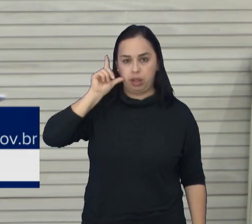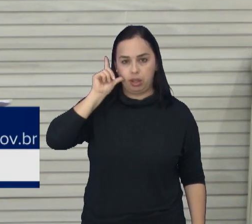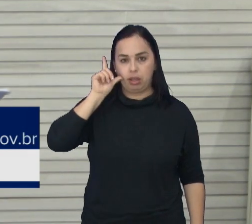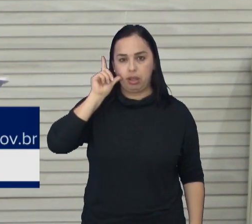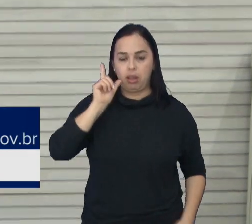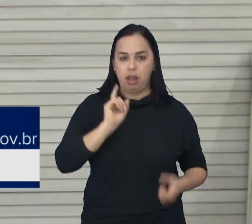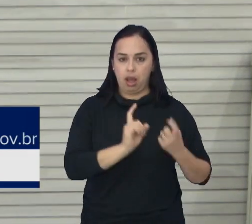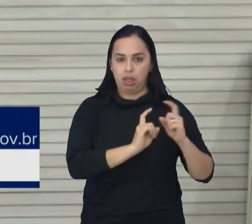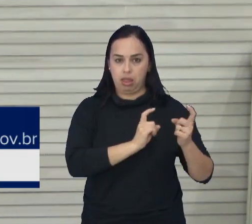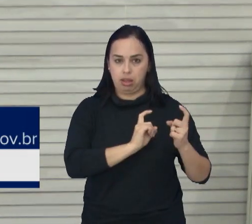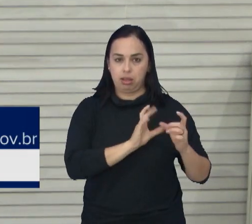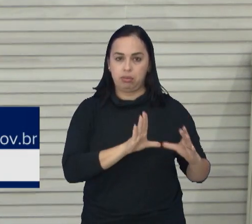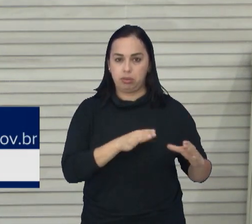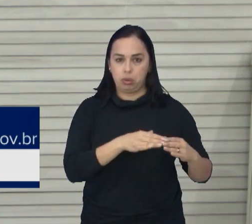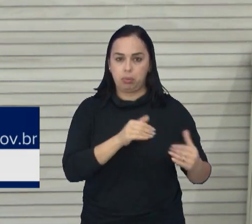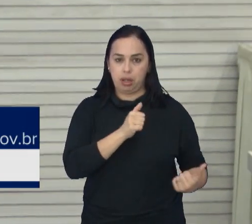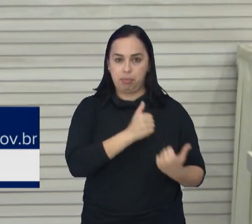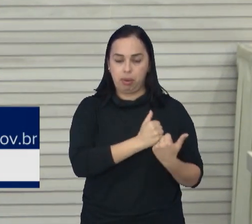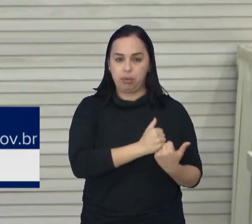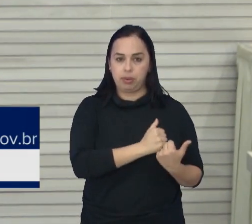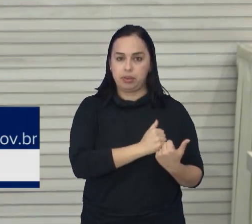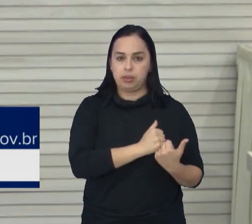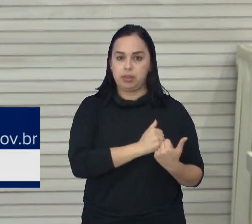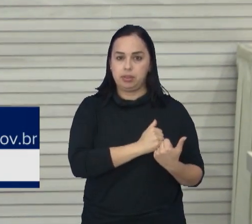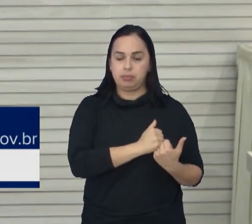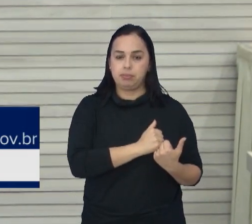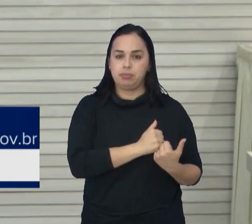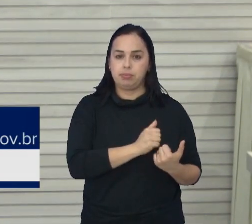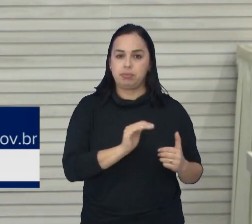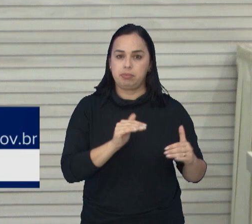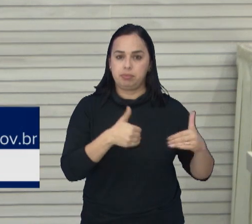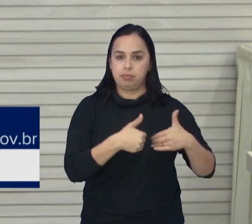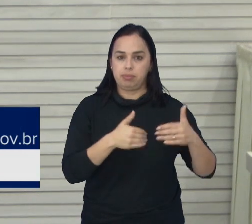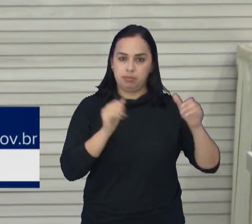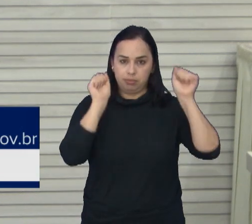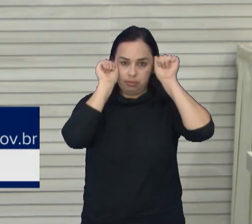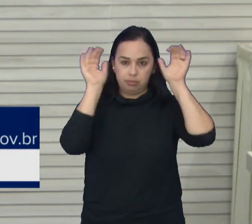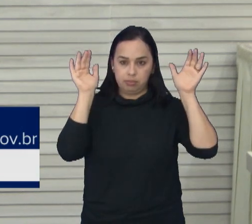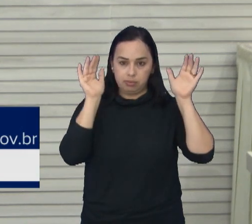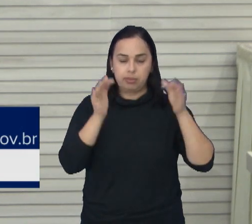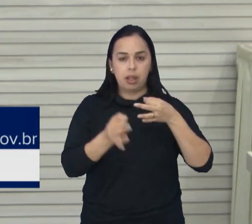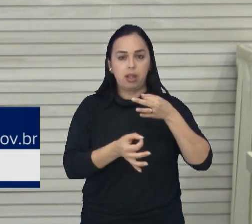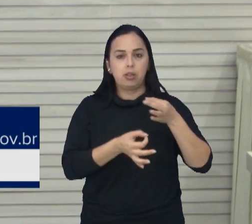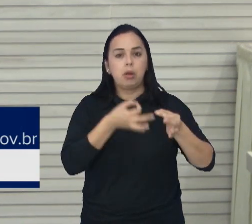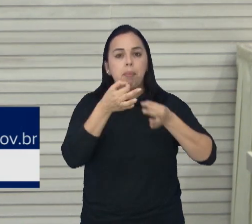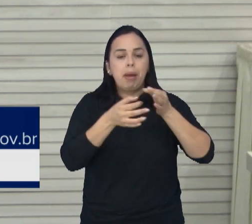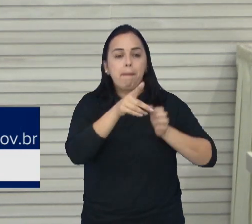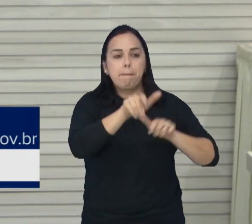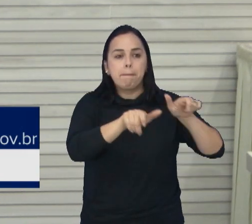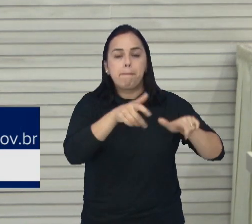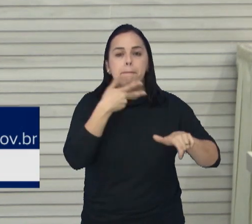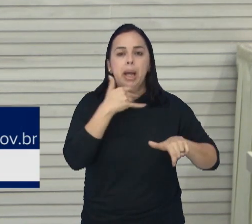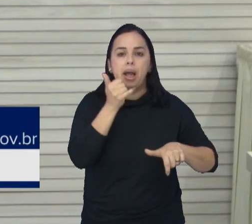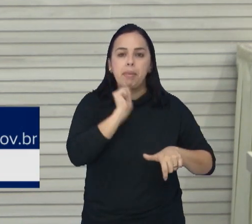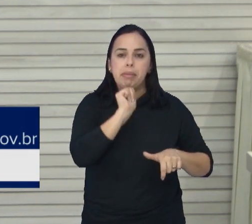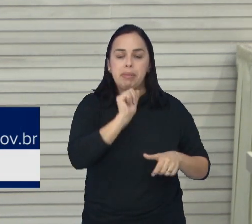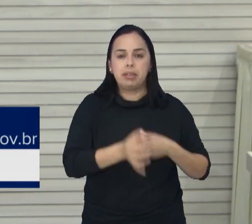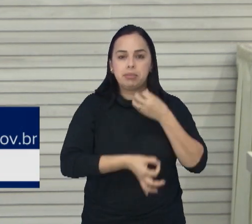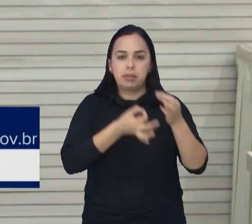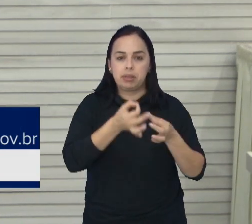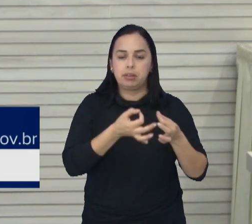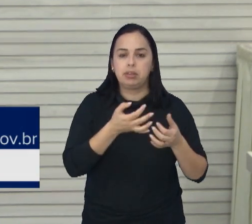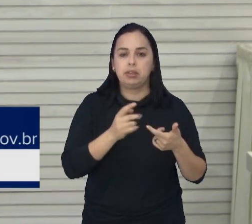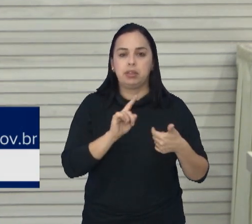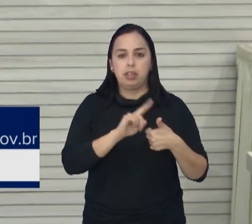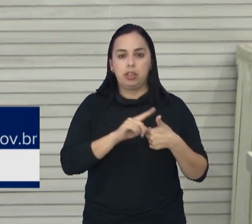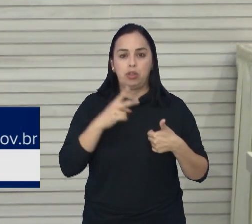tivemos uma reunião da Frente Parlamentar em defesa da pessoa com autismo, ouvindo as demandas dos pais aqui, mencionar todos os